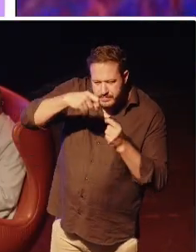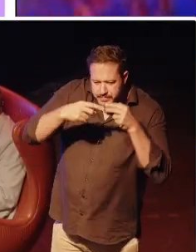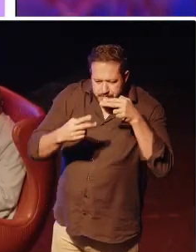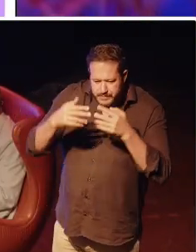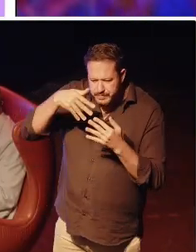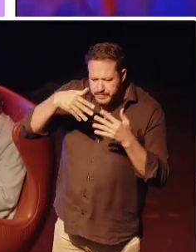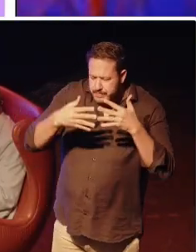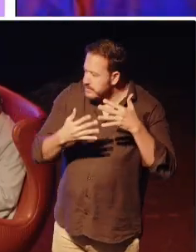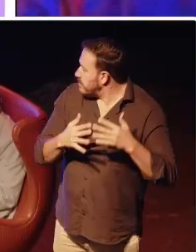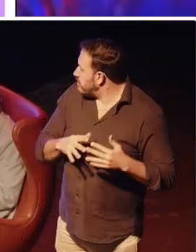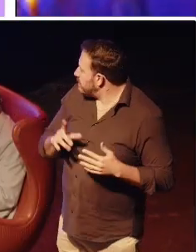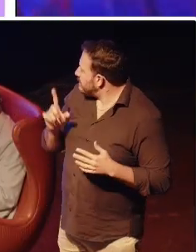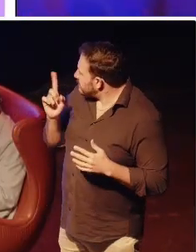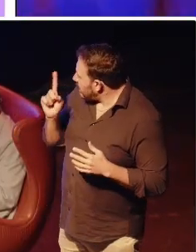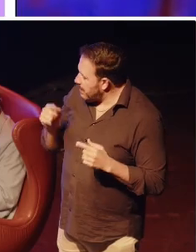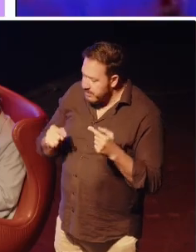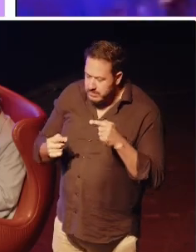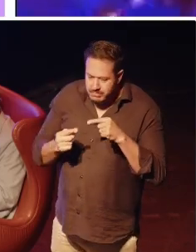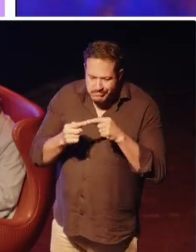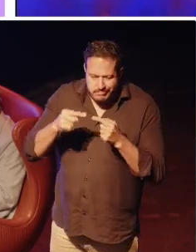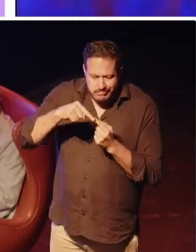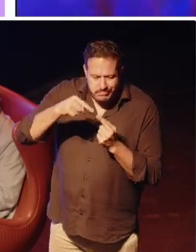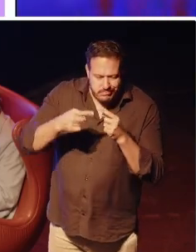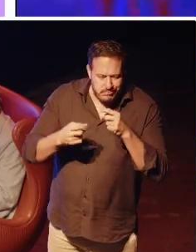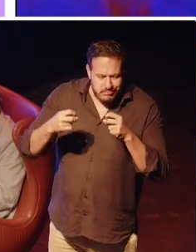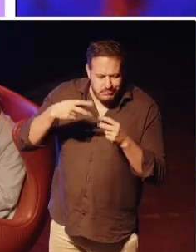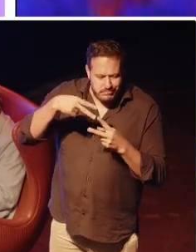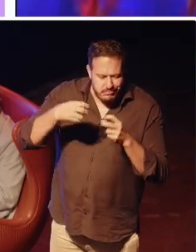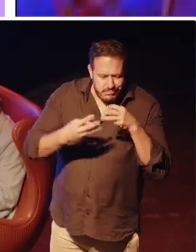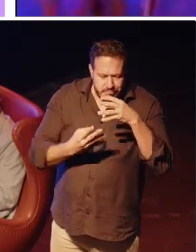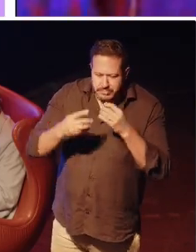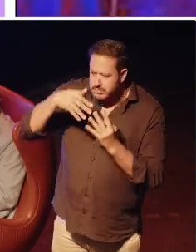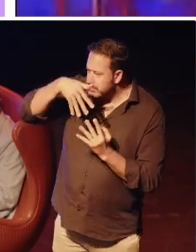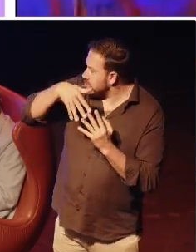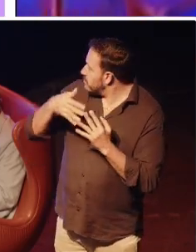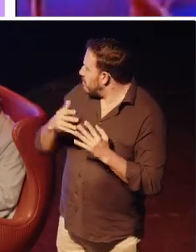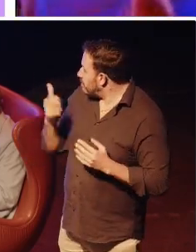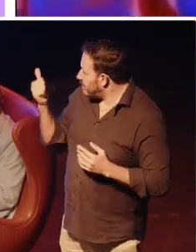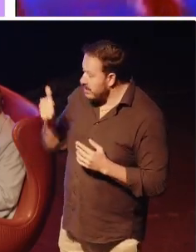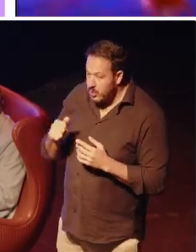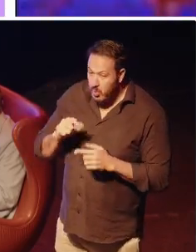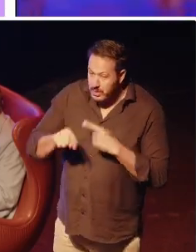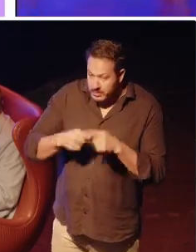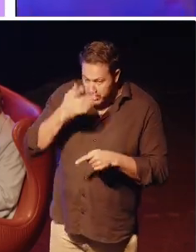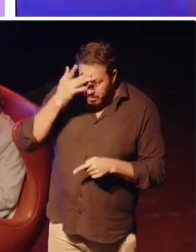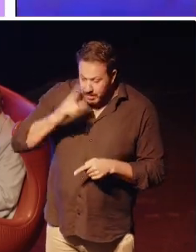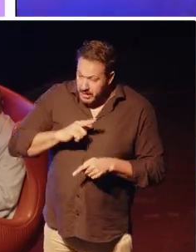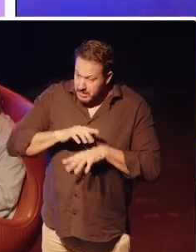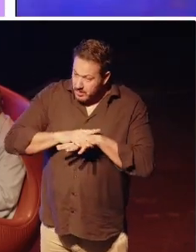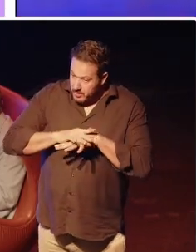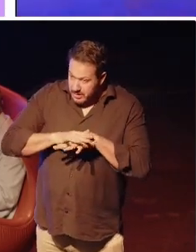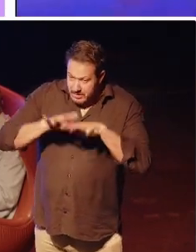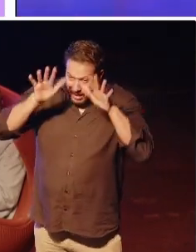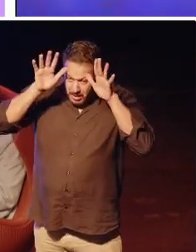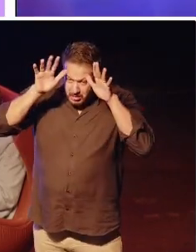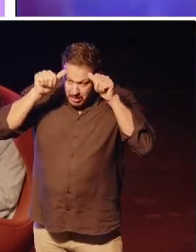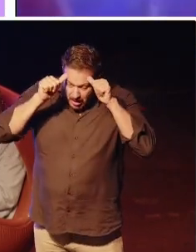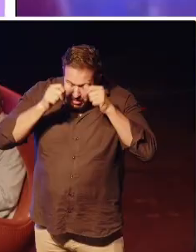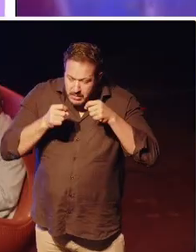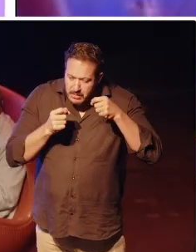vão sempre se conectando. Na doença de Alzheimer, então, a gente vai